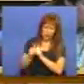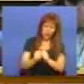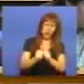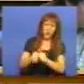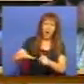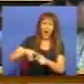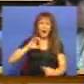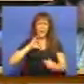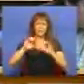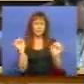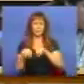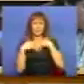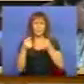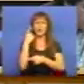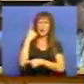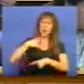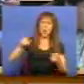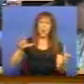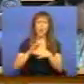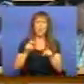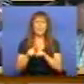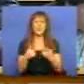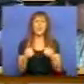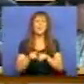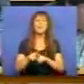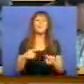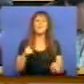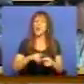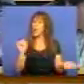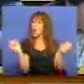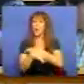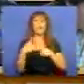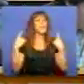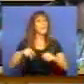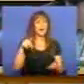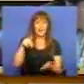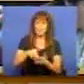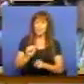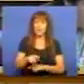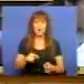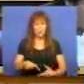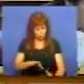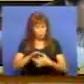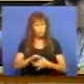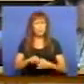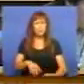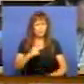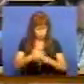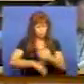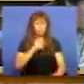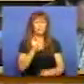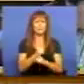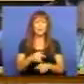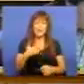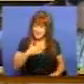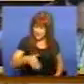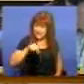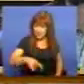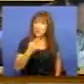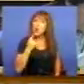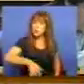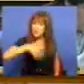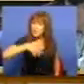mediático mais recente ou mais distante no tempo. Muito pelo contrário, tem tido uma posição de coerência e persistência ainda esta semana